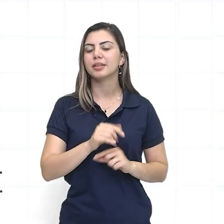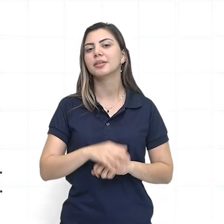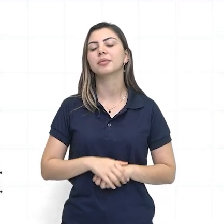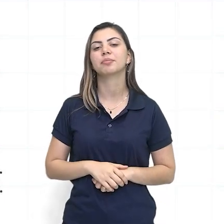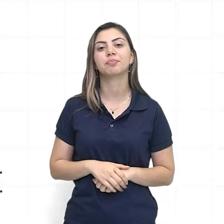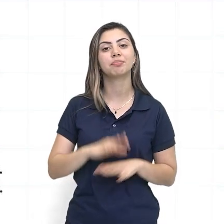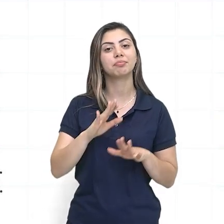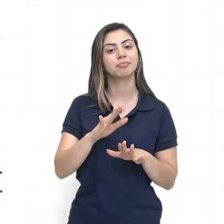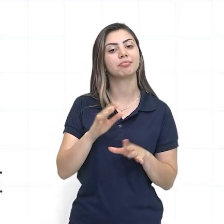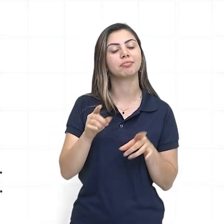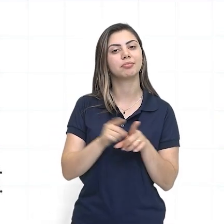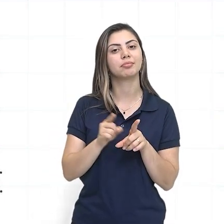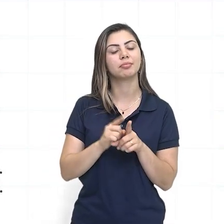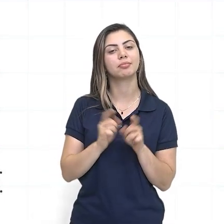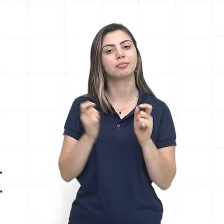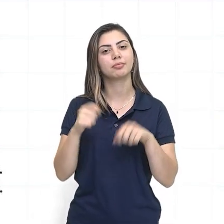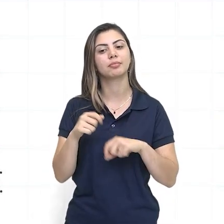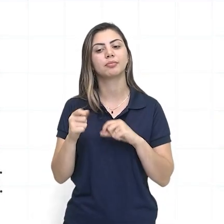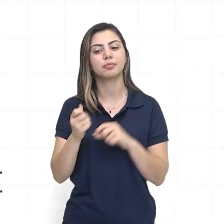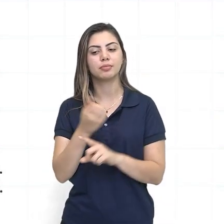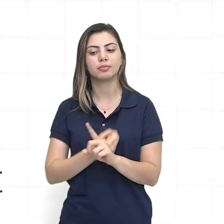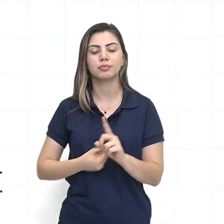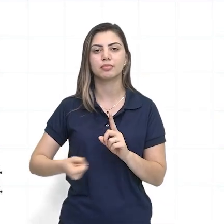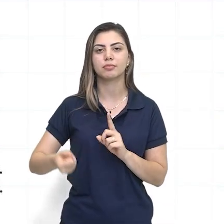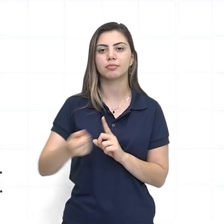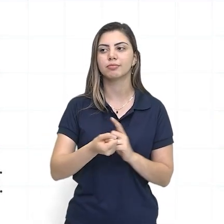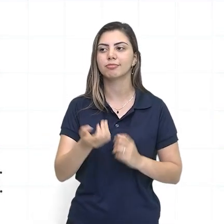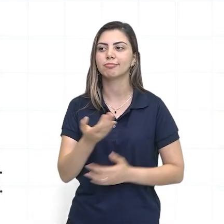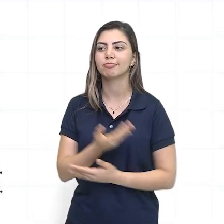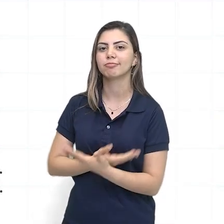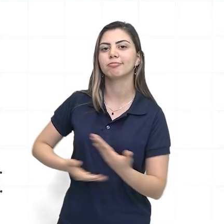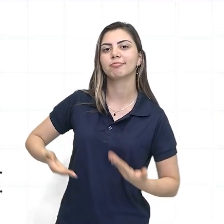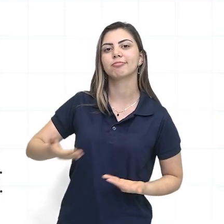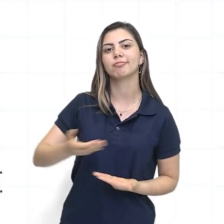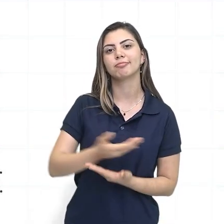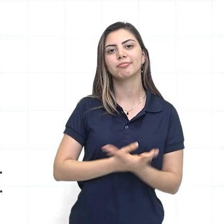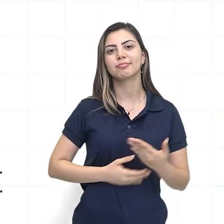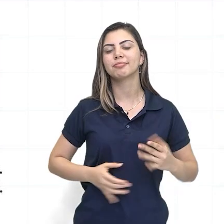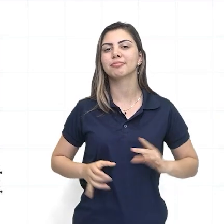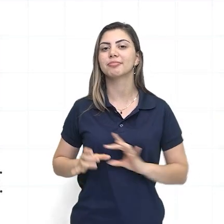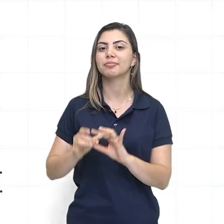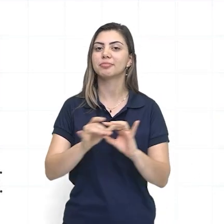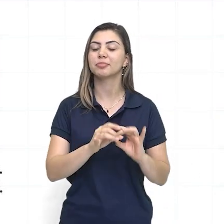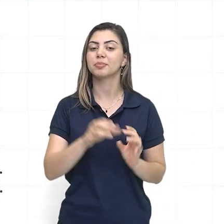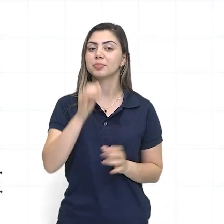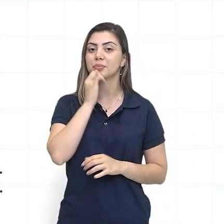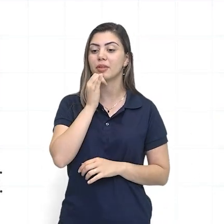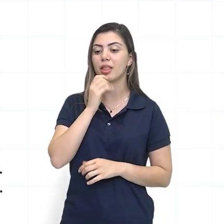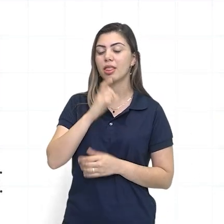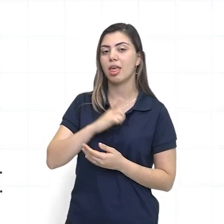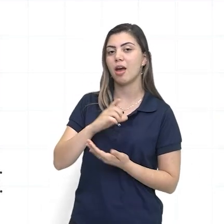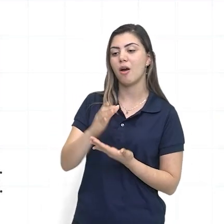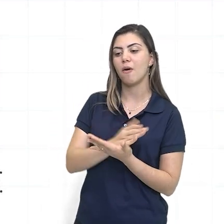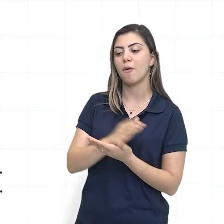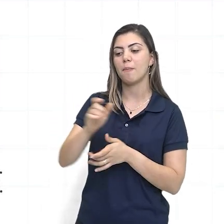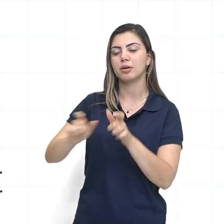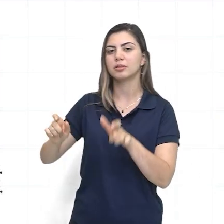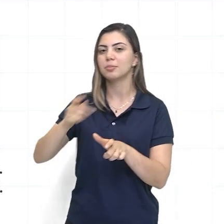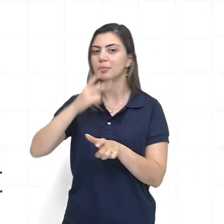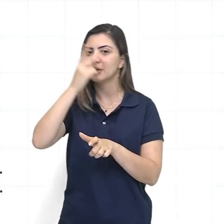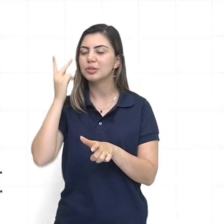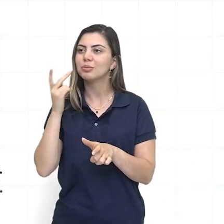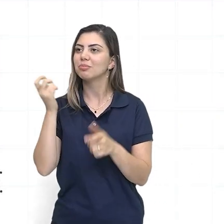ele constrói conexões sociais. Então, há pessoas, por exemplo, que elas são muito bem-humoradas,